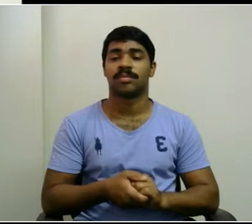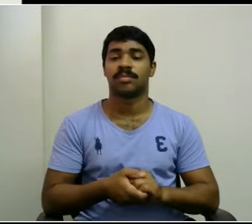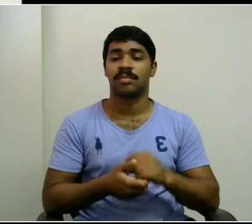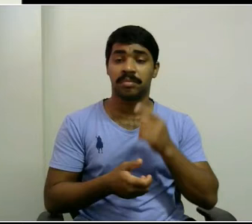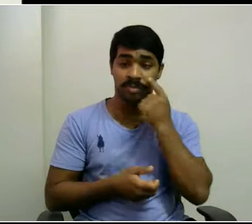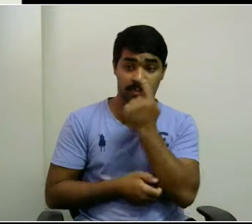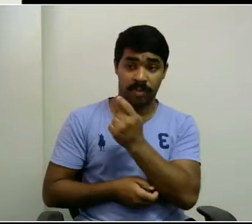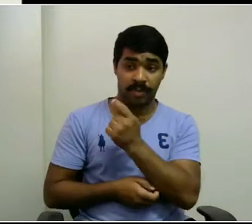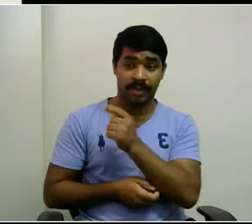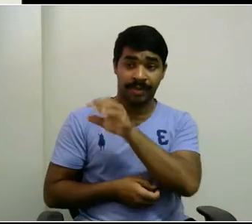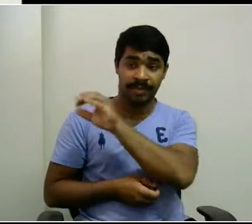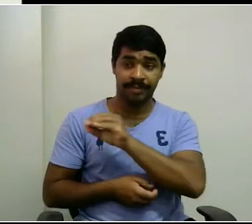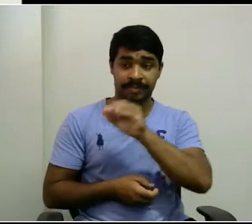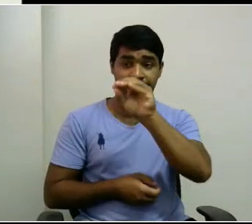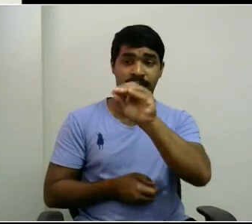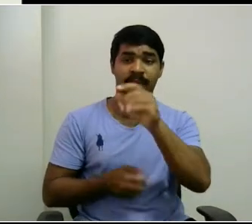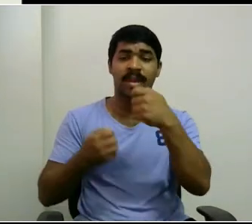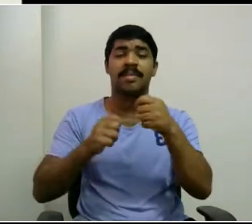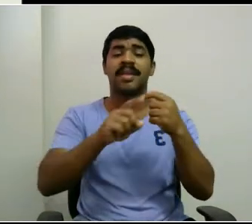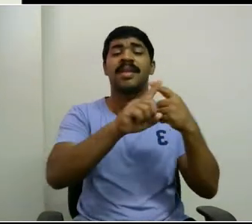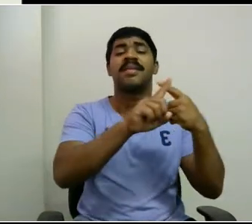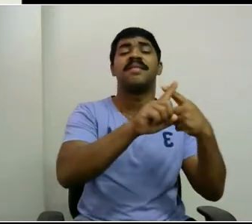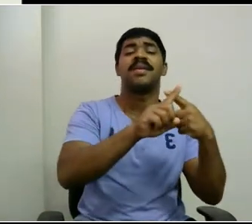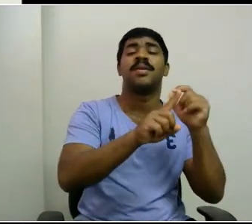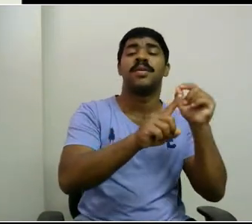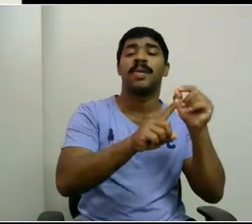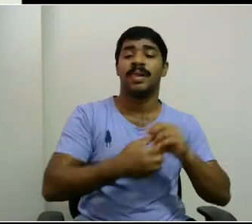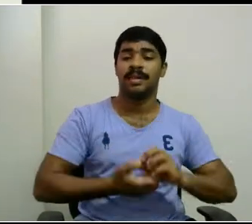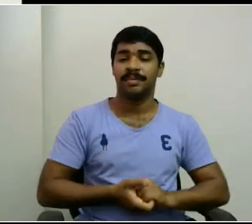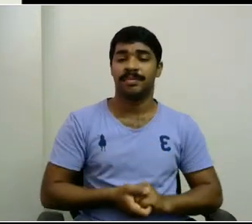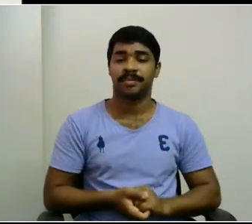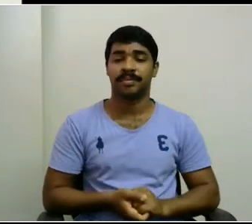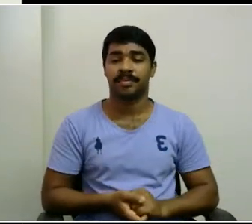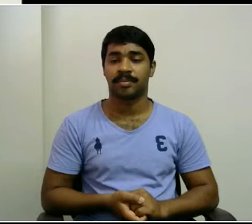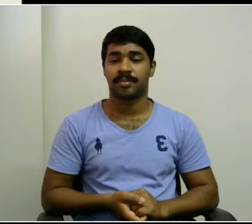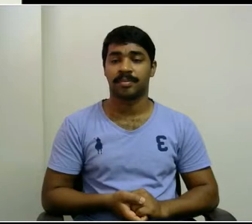você vai multiplicar por raiz de 3 mais 1,